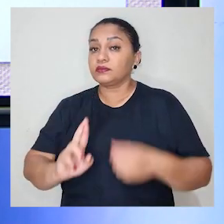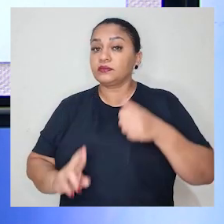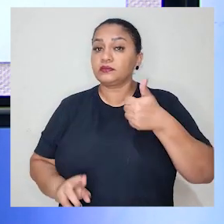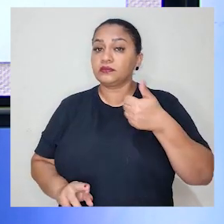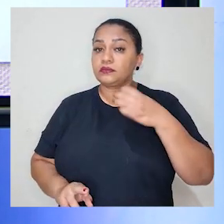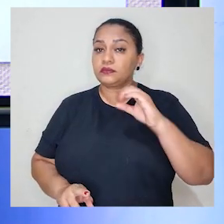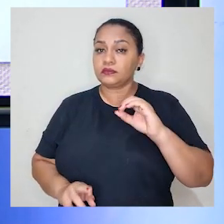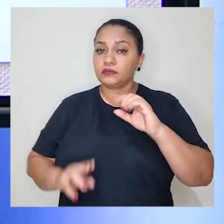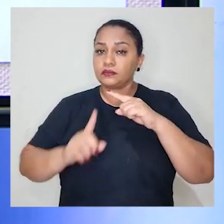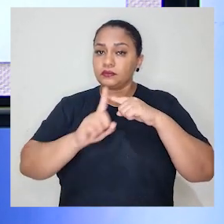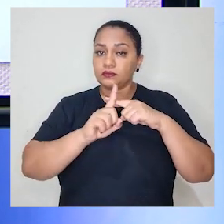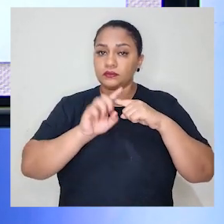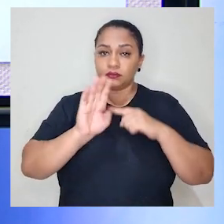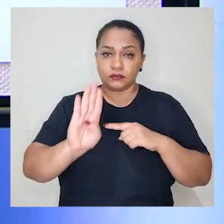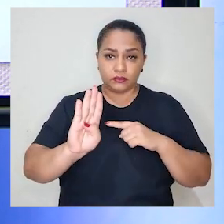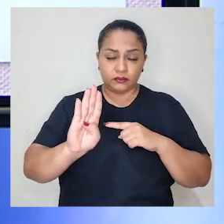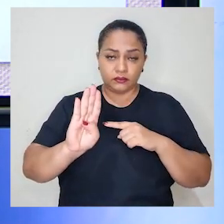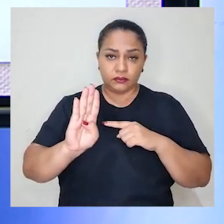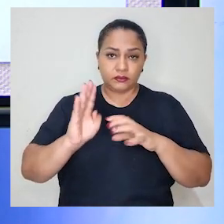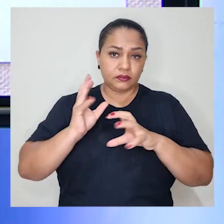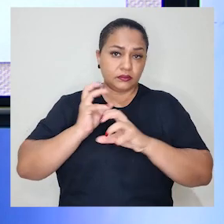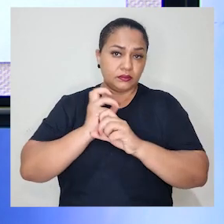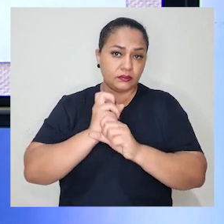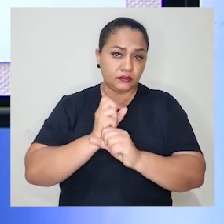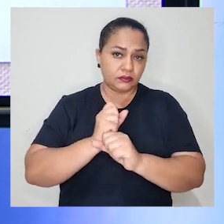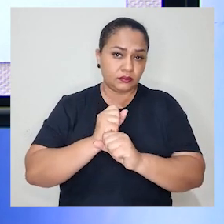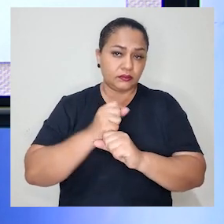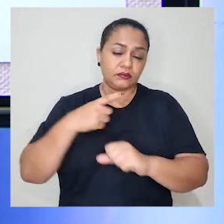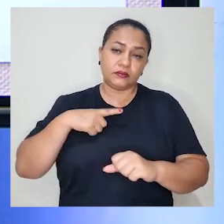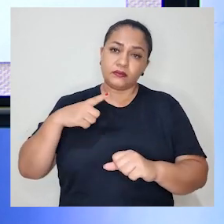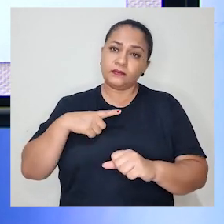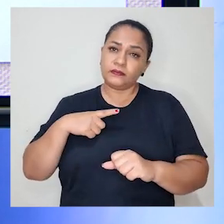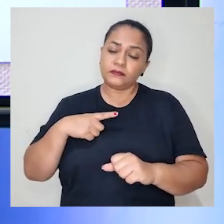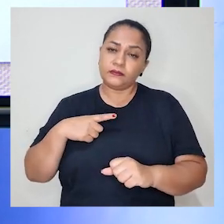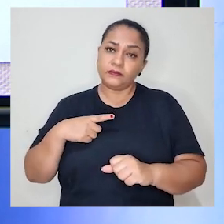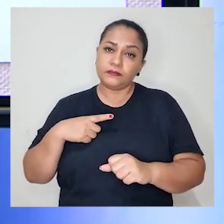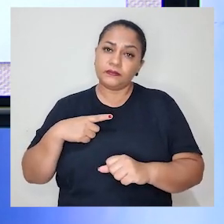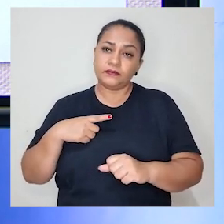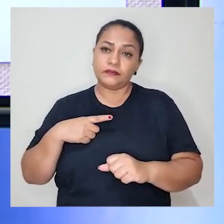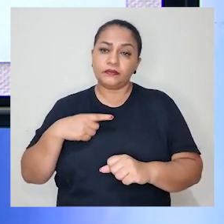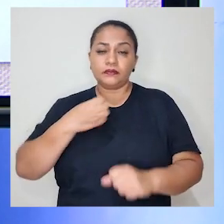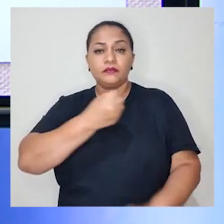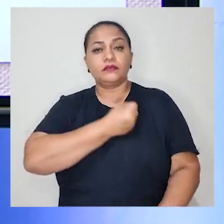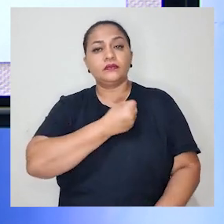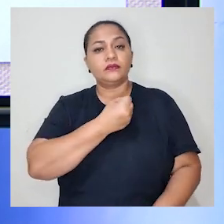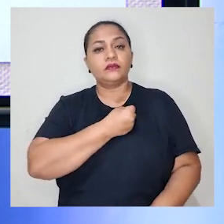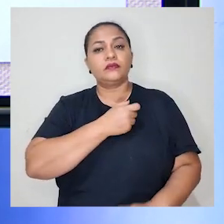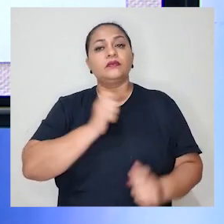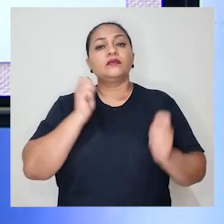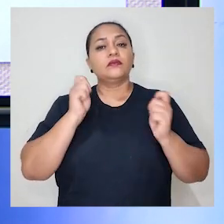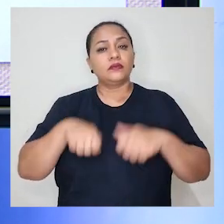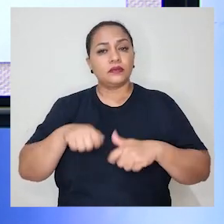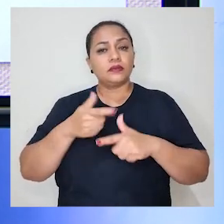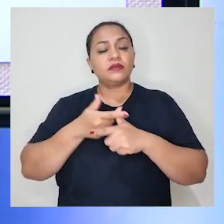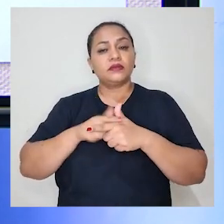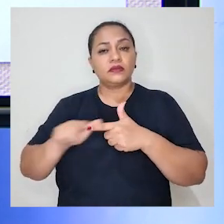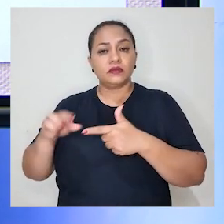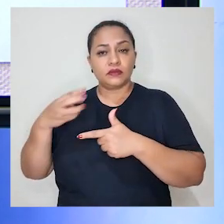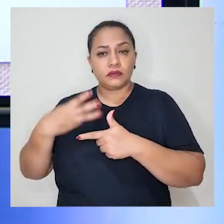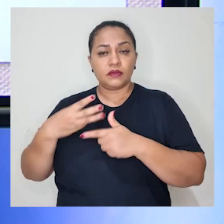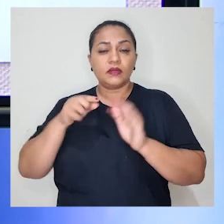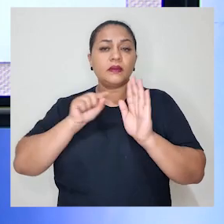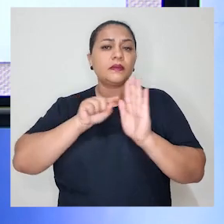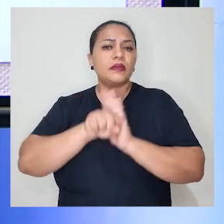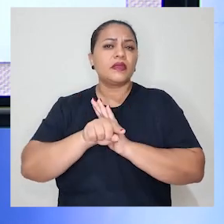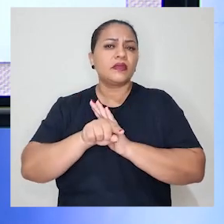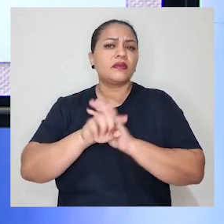10 mais B. E essa soma tem que dar um número divisível por 3. A